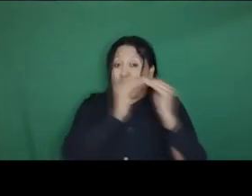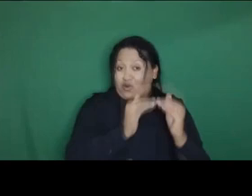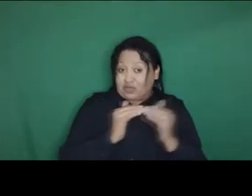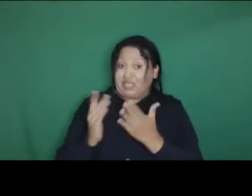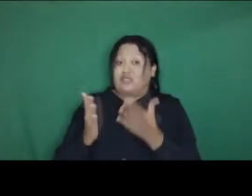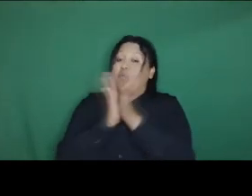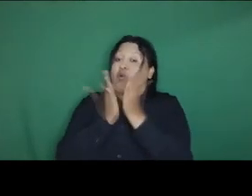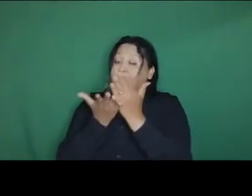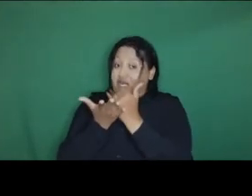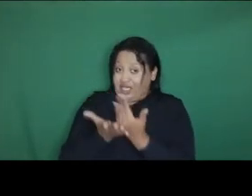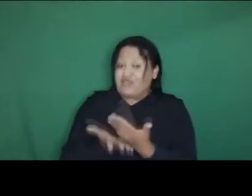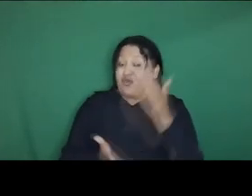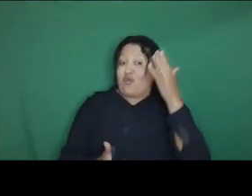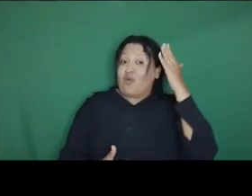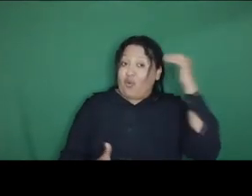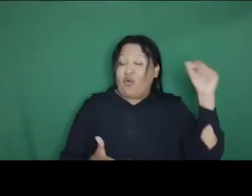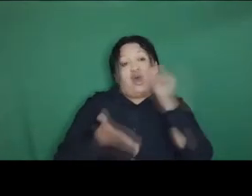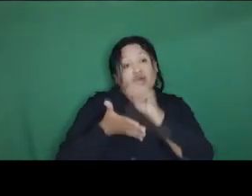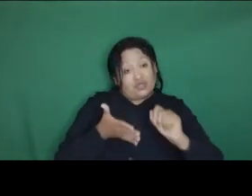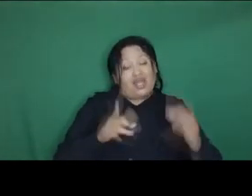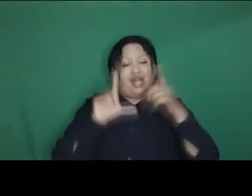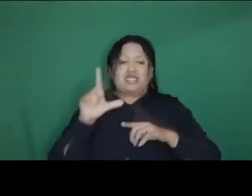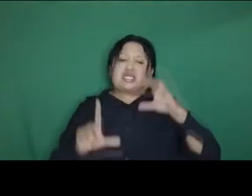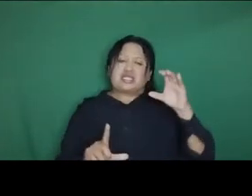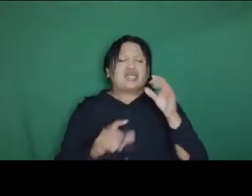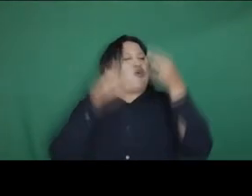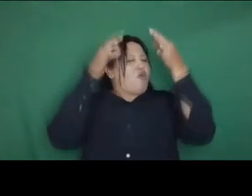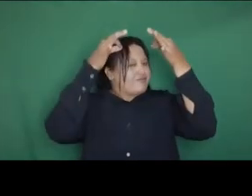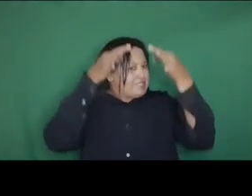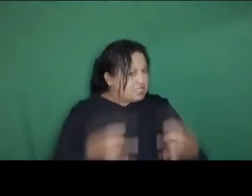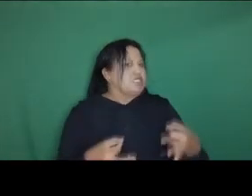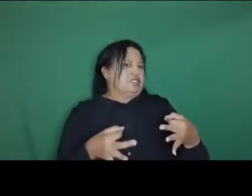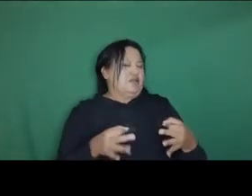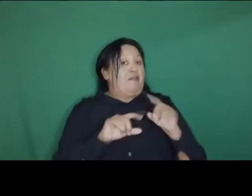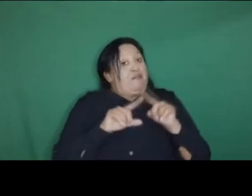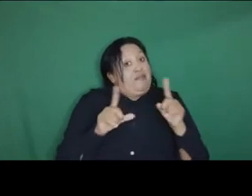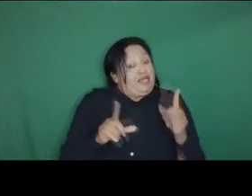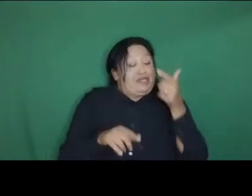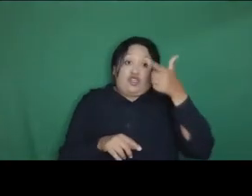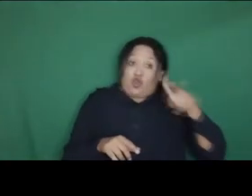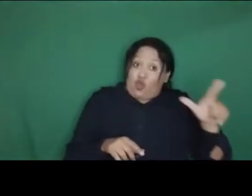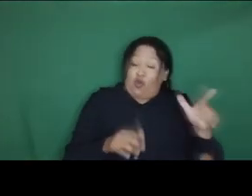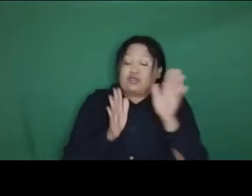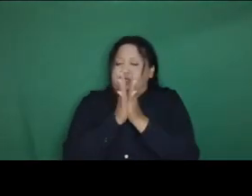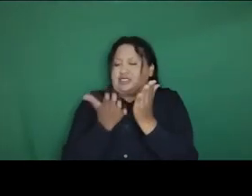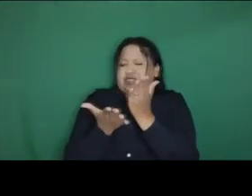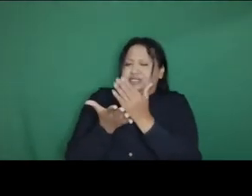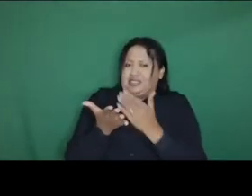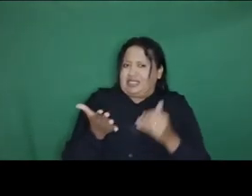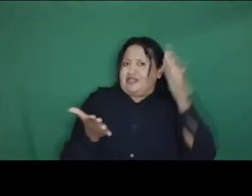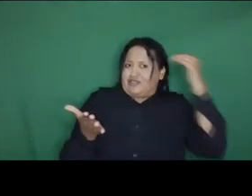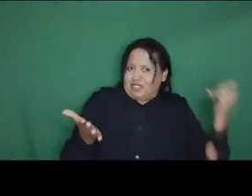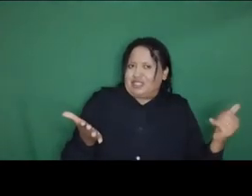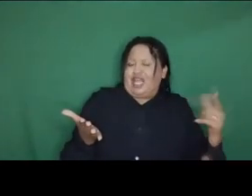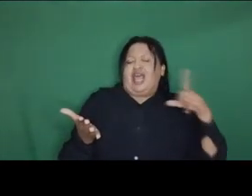porém em outras obras e outras referências Tem sim a discussão em relação ao estado Então